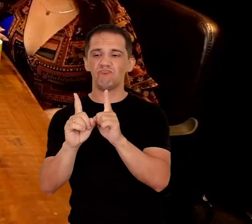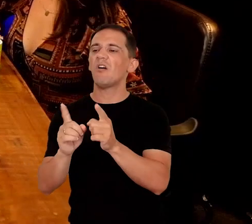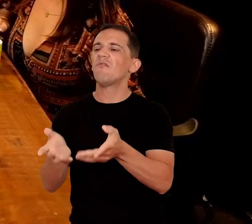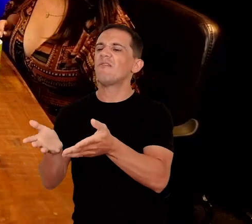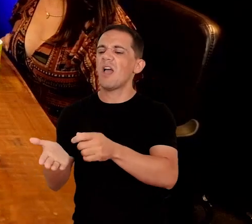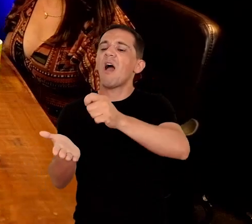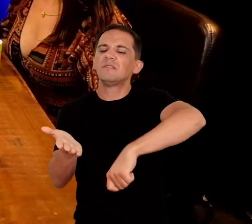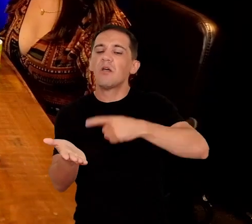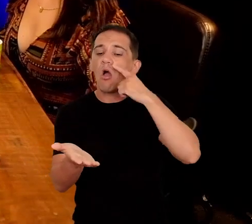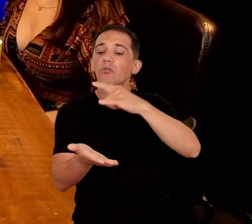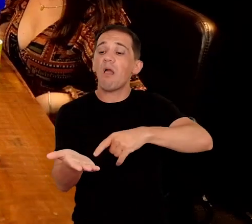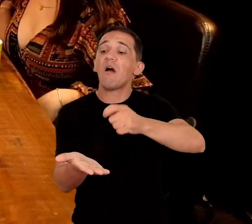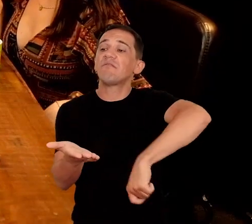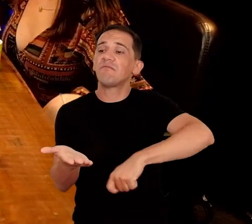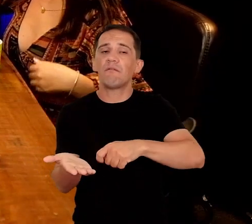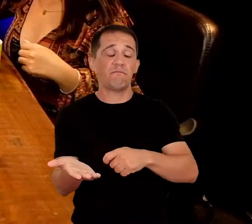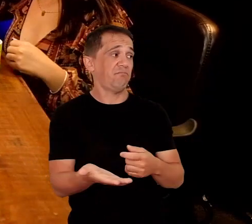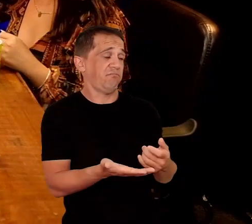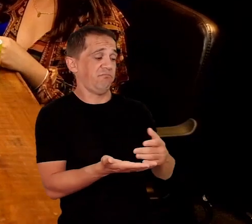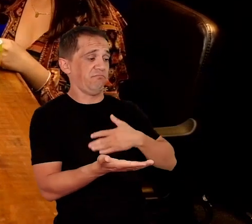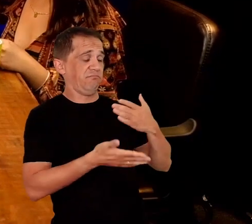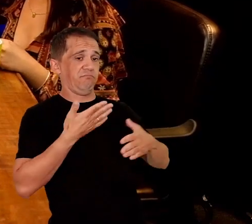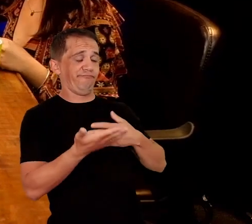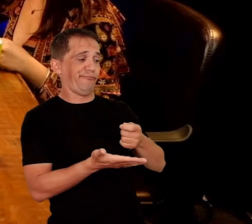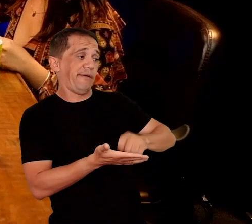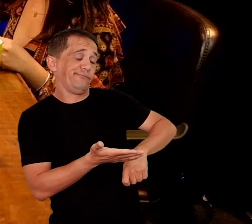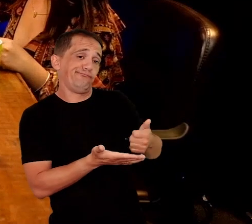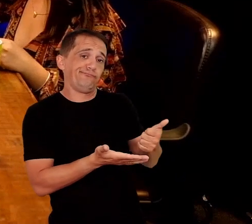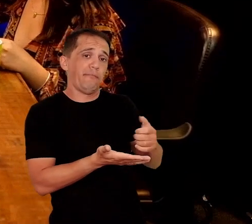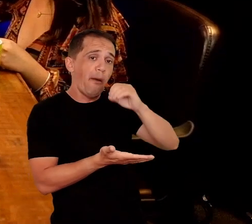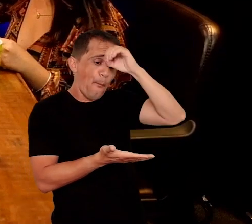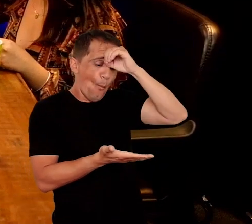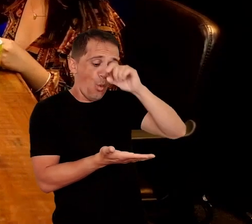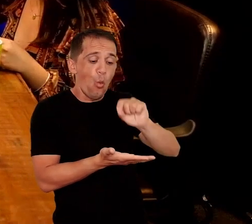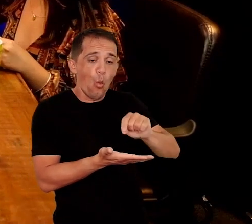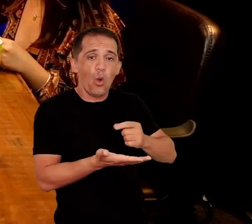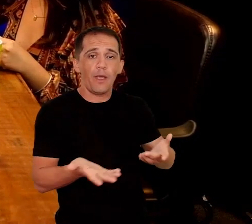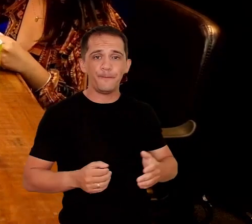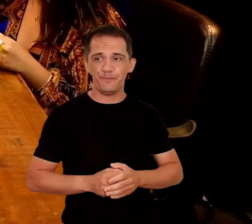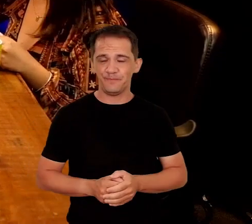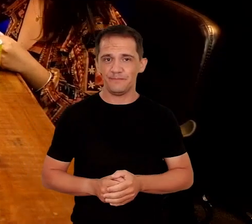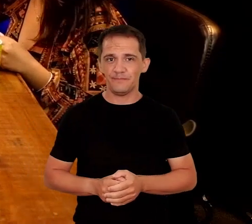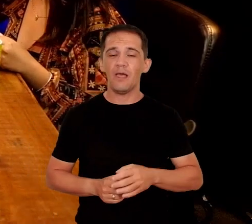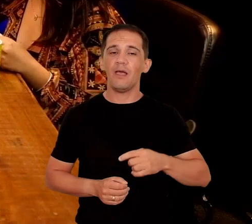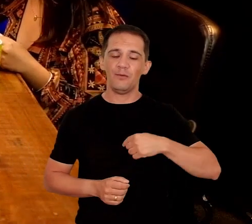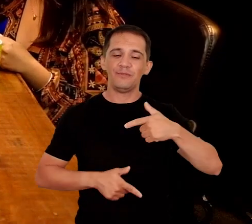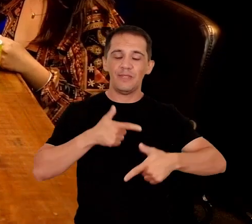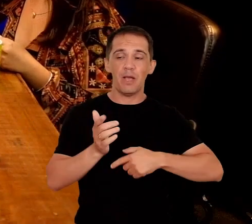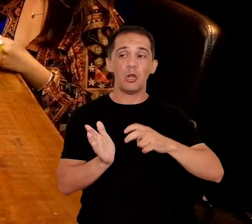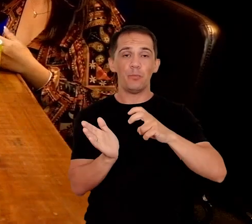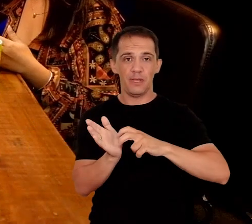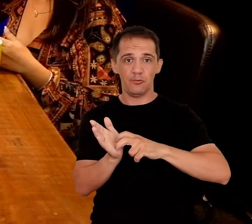só assina aí, né? Sim. Ou então eles têm que escrever, né? Eu sei porque eu trabalho num banco, né? E às vezes eu recebo pessoas... Eu não sei falar Libras,